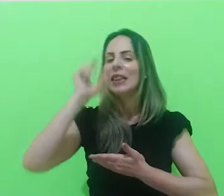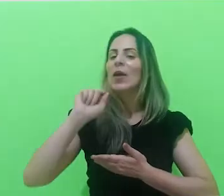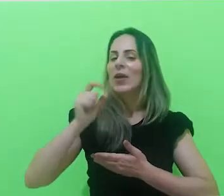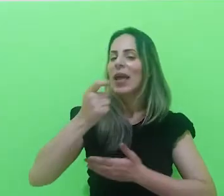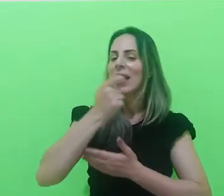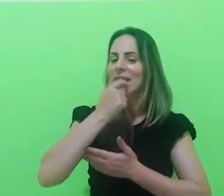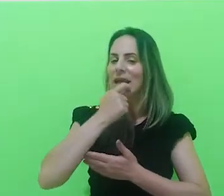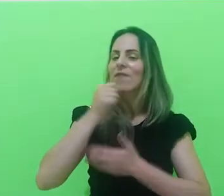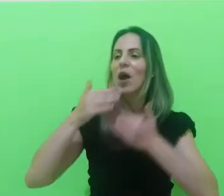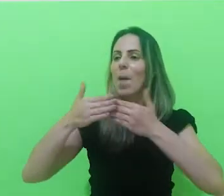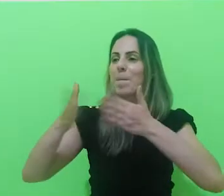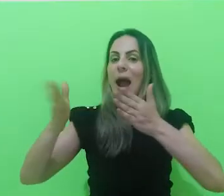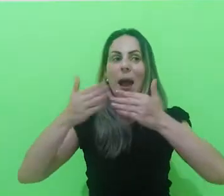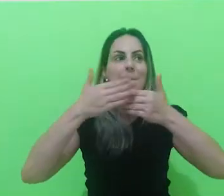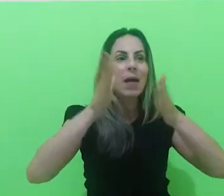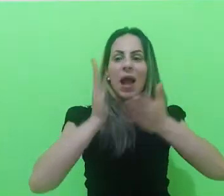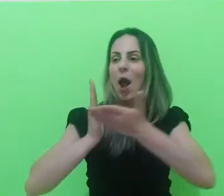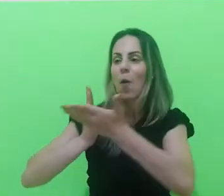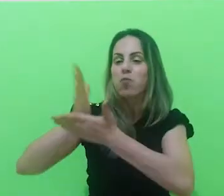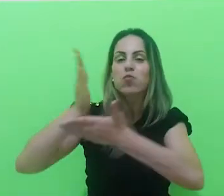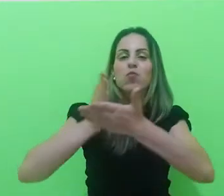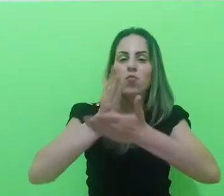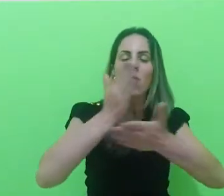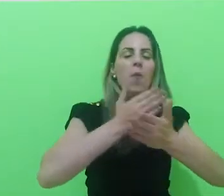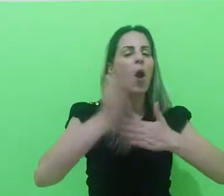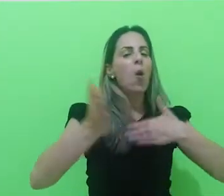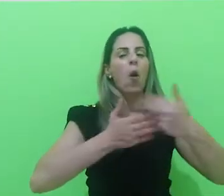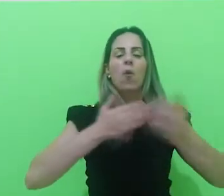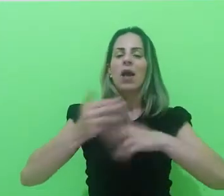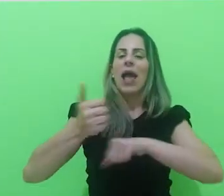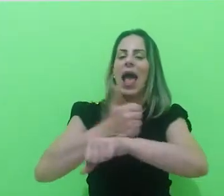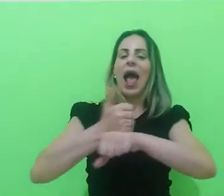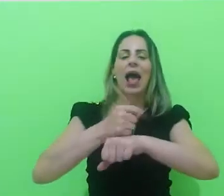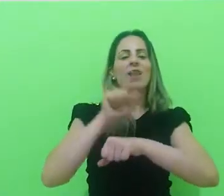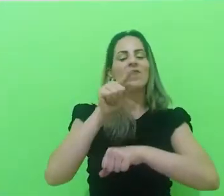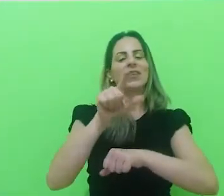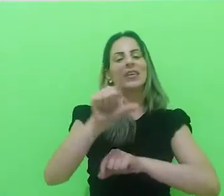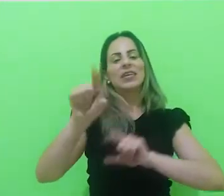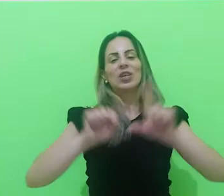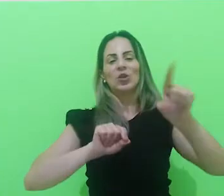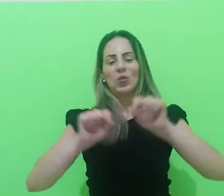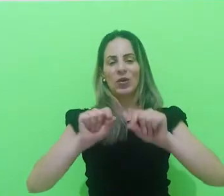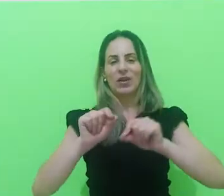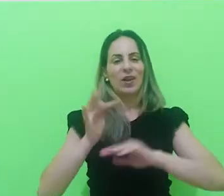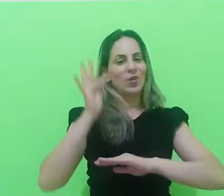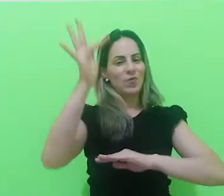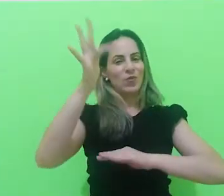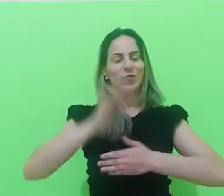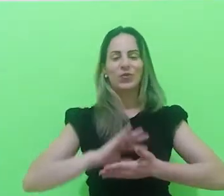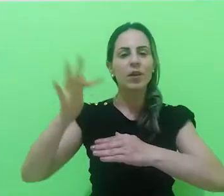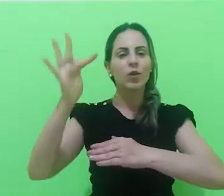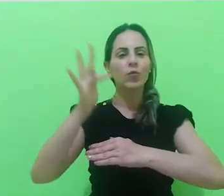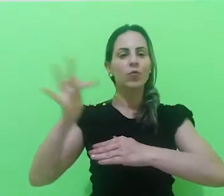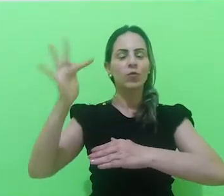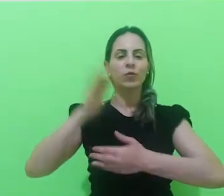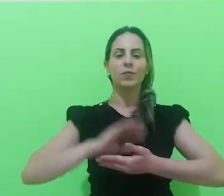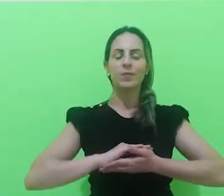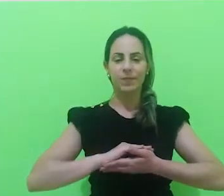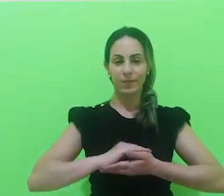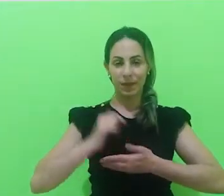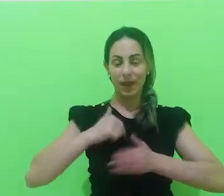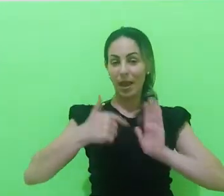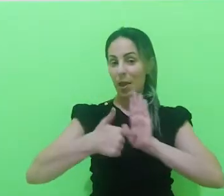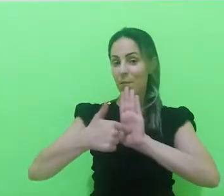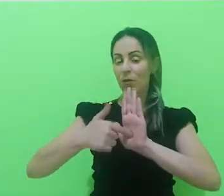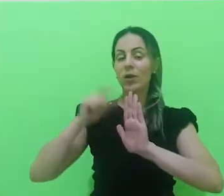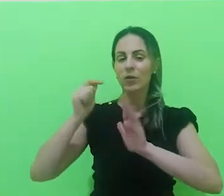ele vai abrir muitas portas para você, seja qual for a profissão que você decida fazer daqui para frente. Aqui são